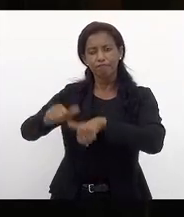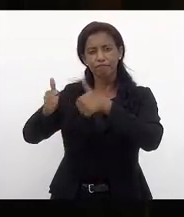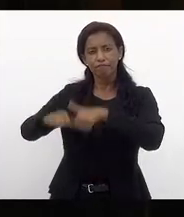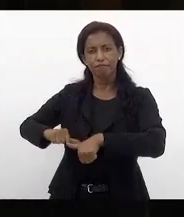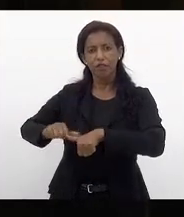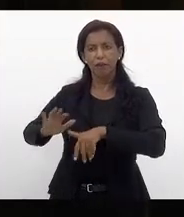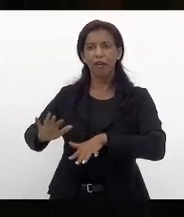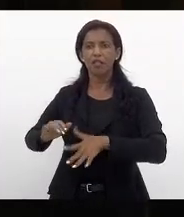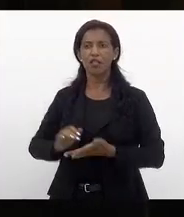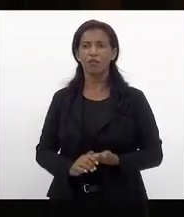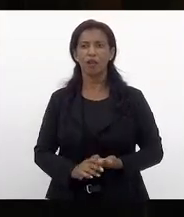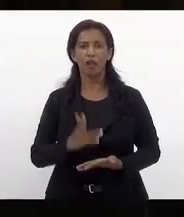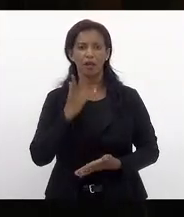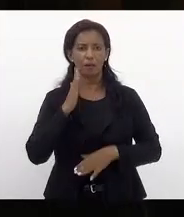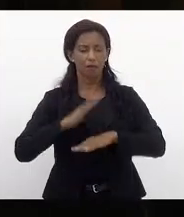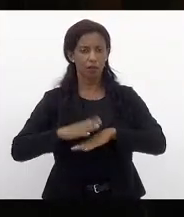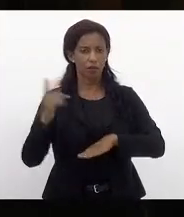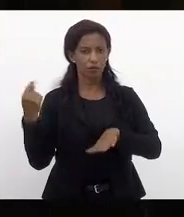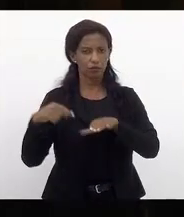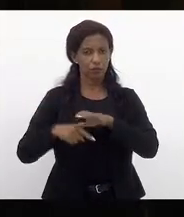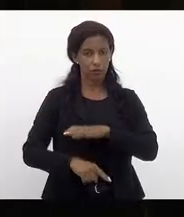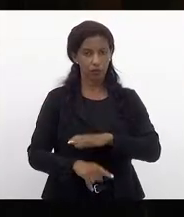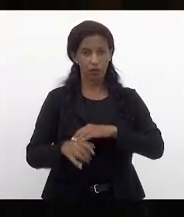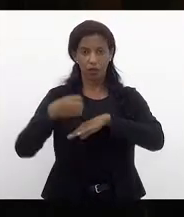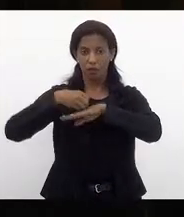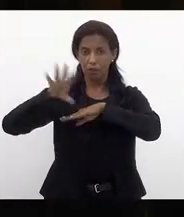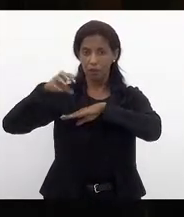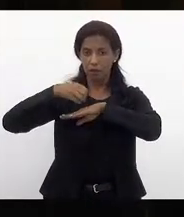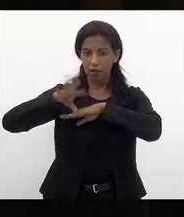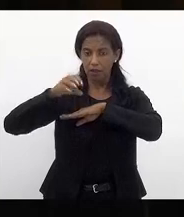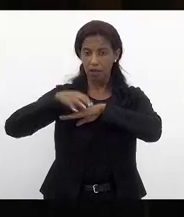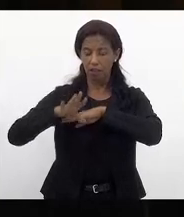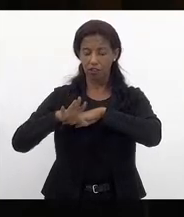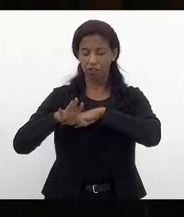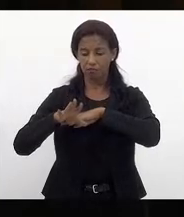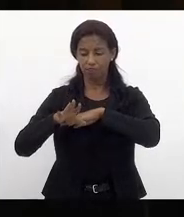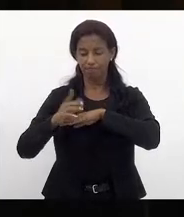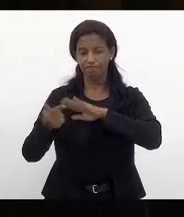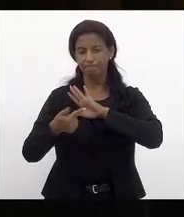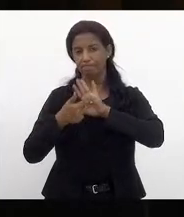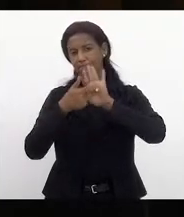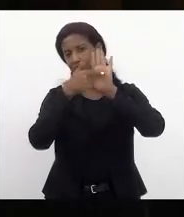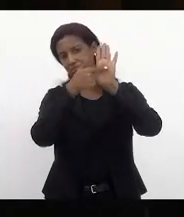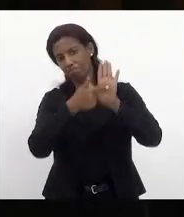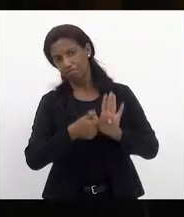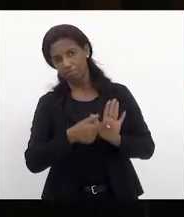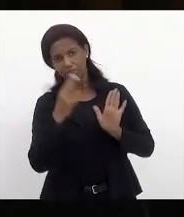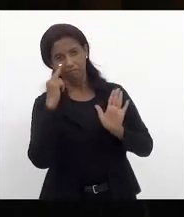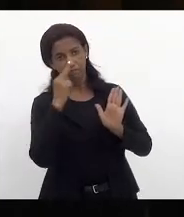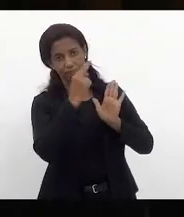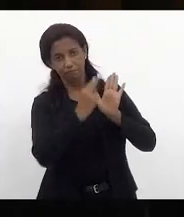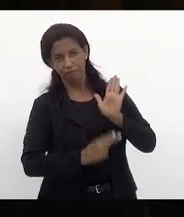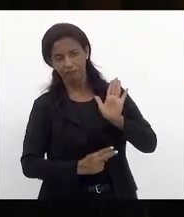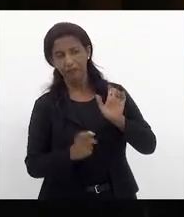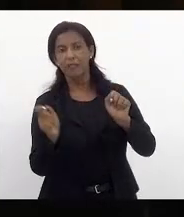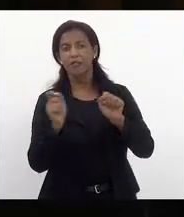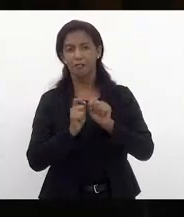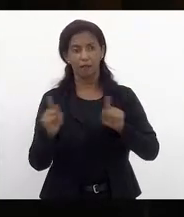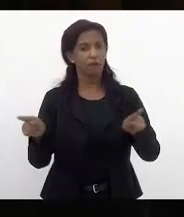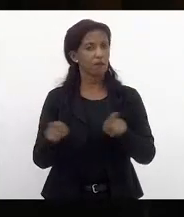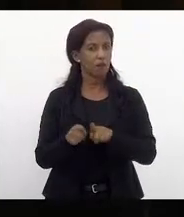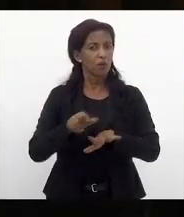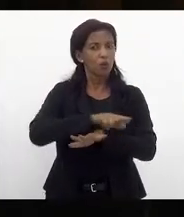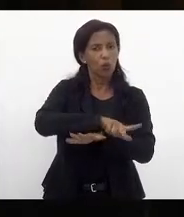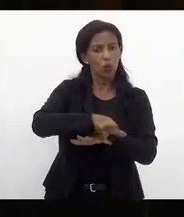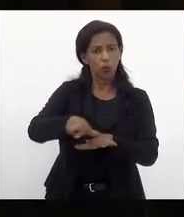mais profunda das mensagens que nós estamos apreciando e que fizemos, inclusive,